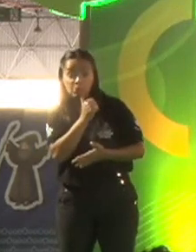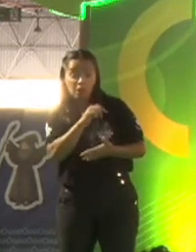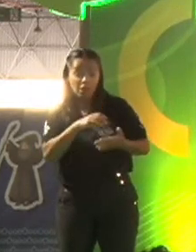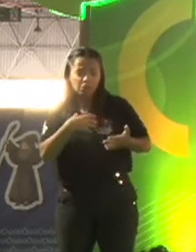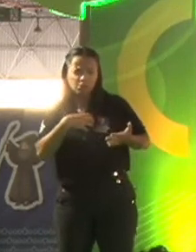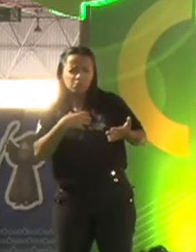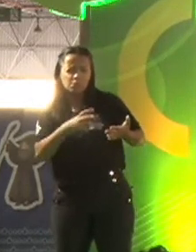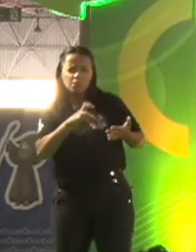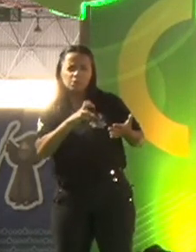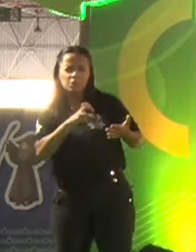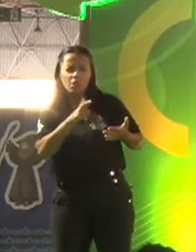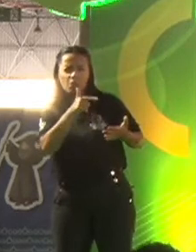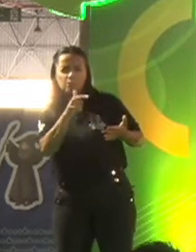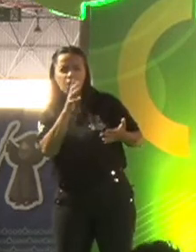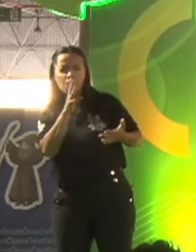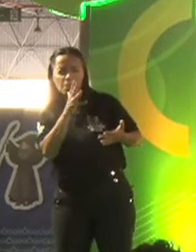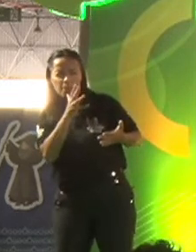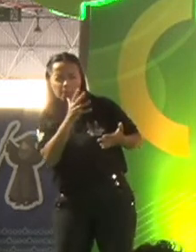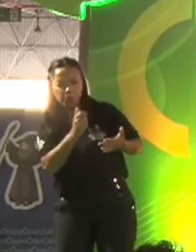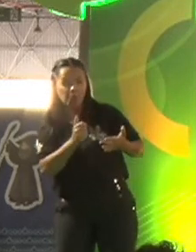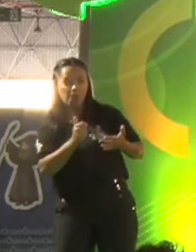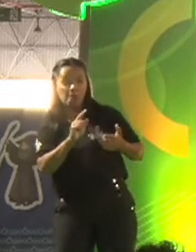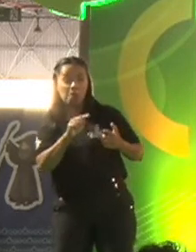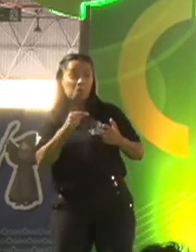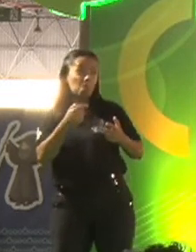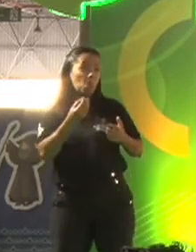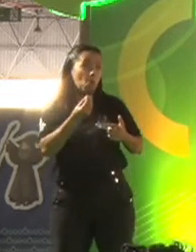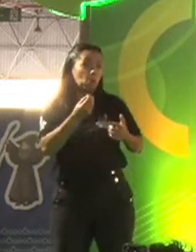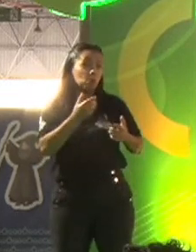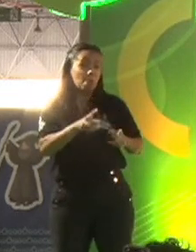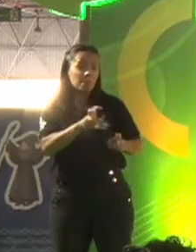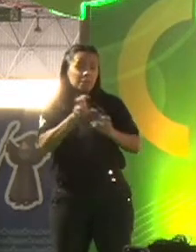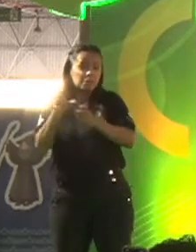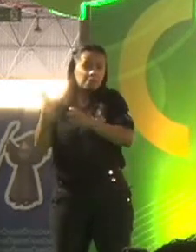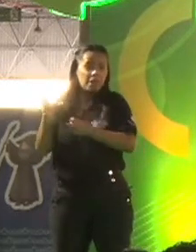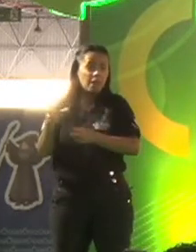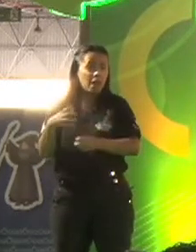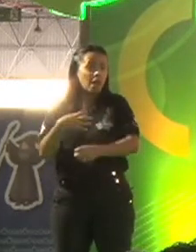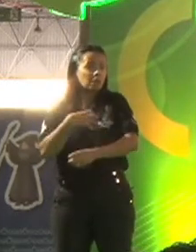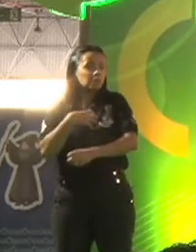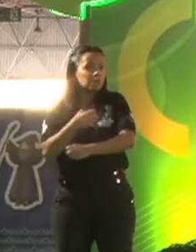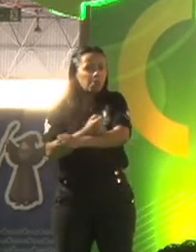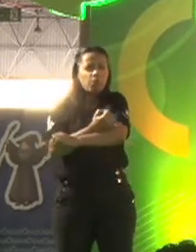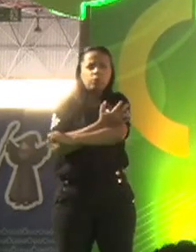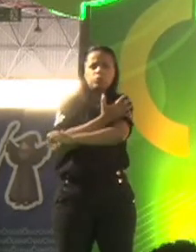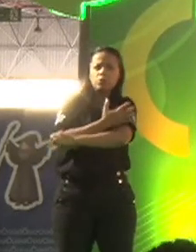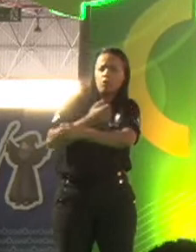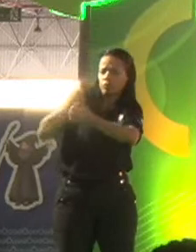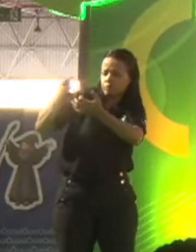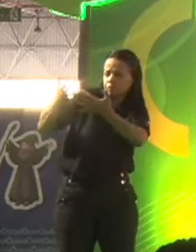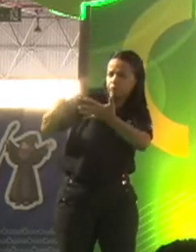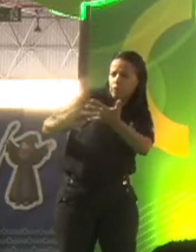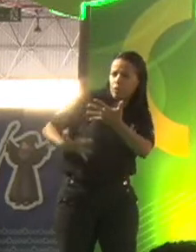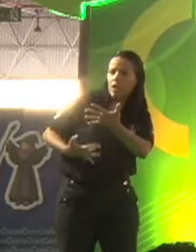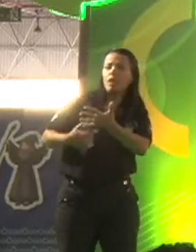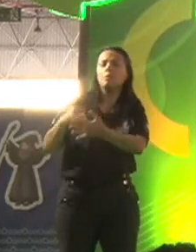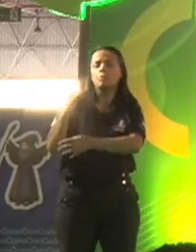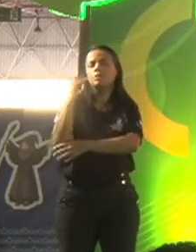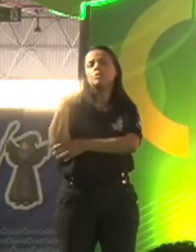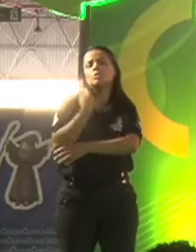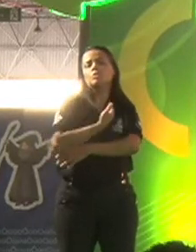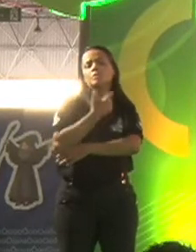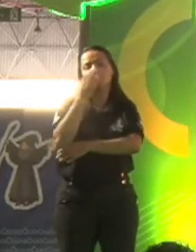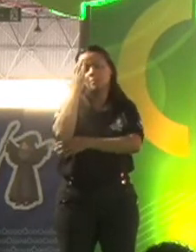é um outro Tom e e perceber a emoção do que foi comentado lá é algo muito relevante para gente saber como